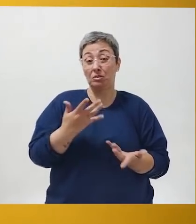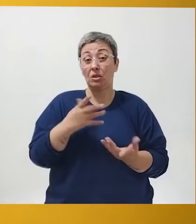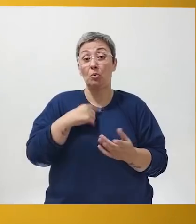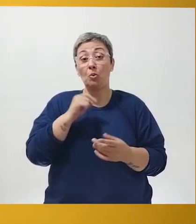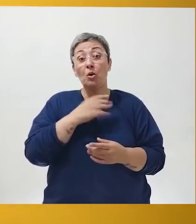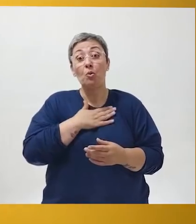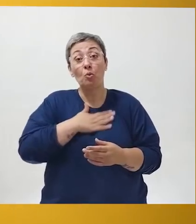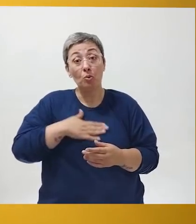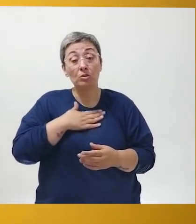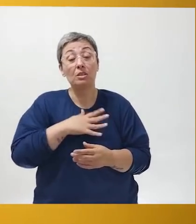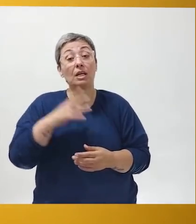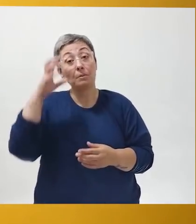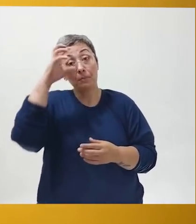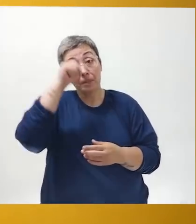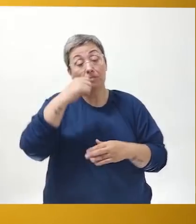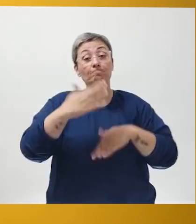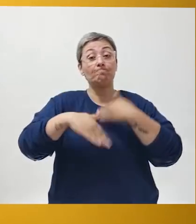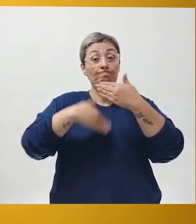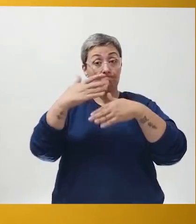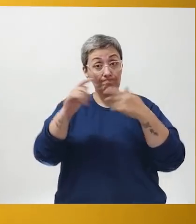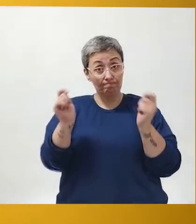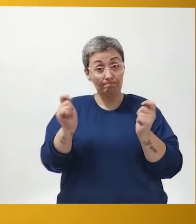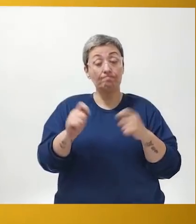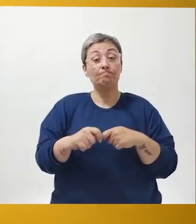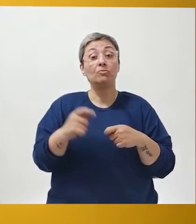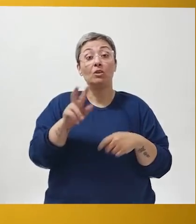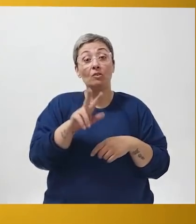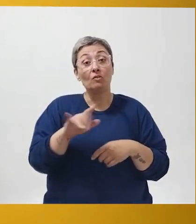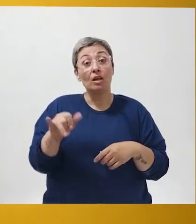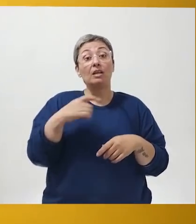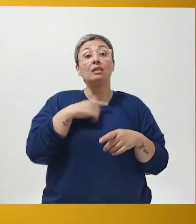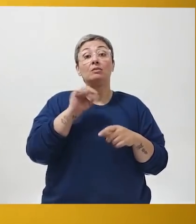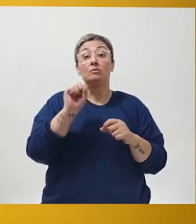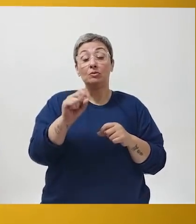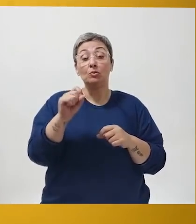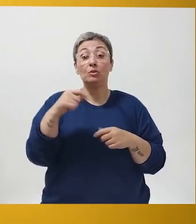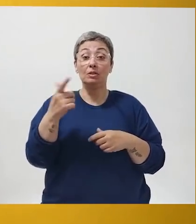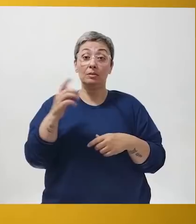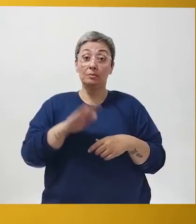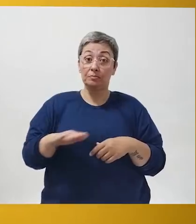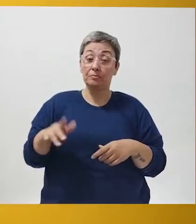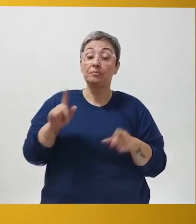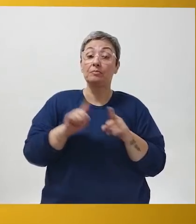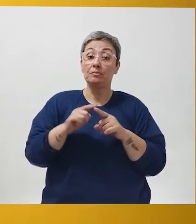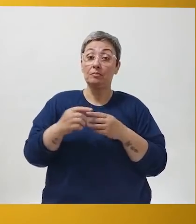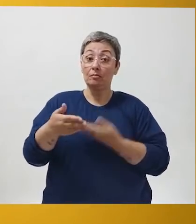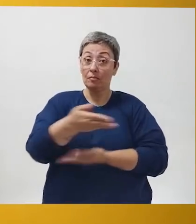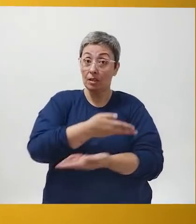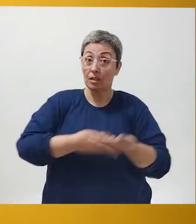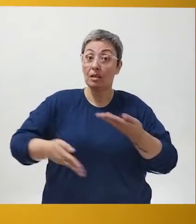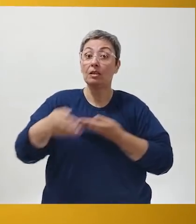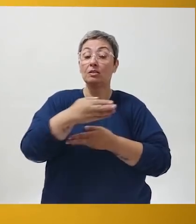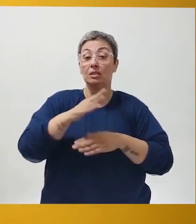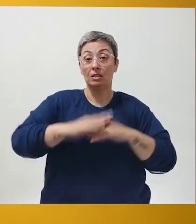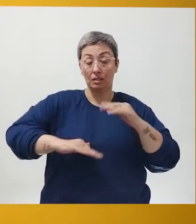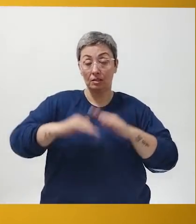Vamos lá, coloca o garfo aqui em cima. Isso. Ó, Gu, agora vamos colocar as pedrinhas. Ó,